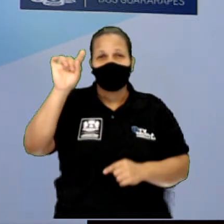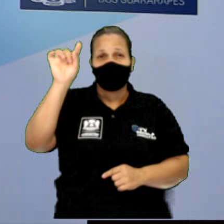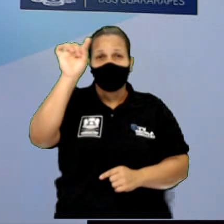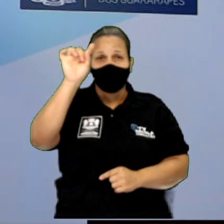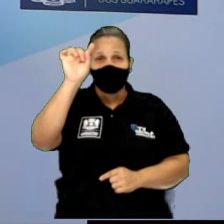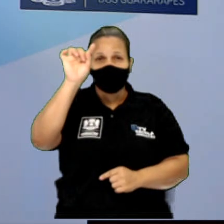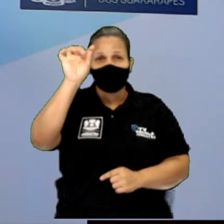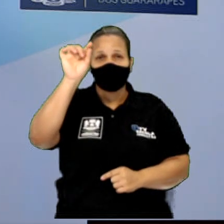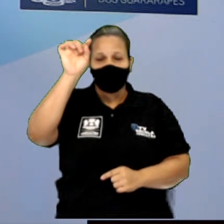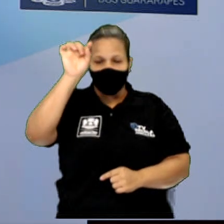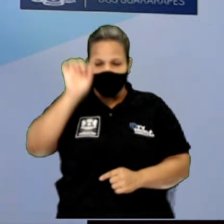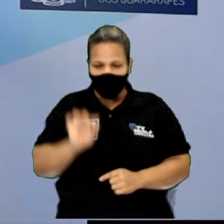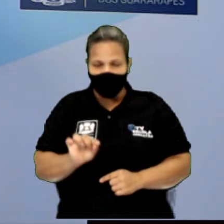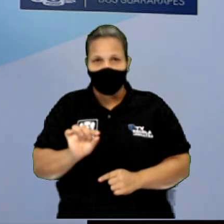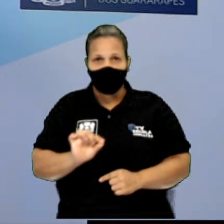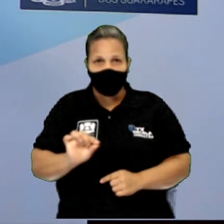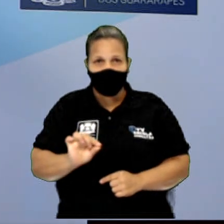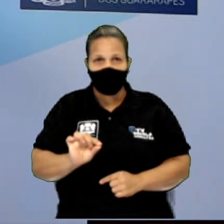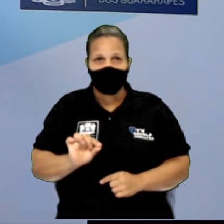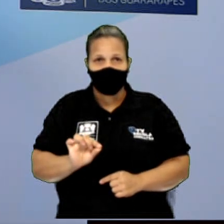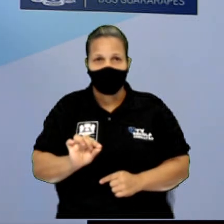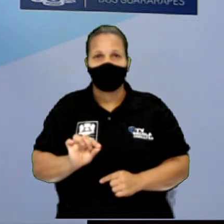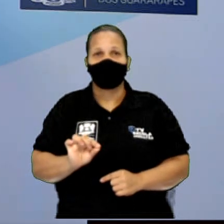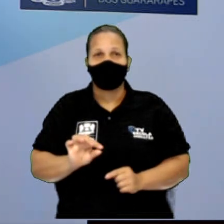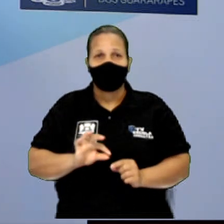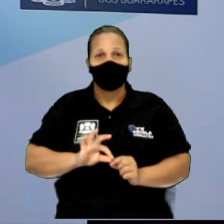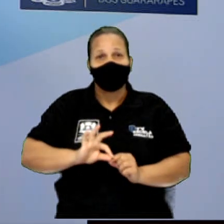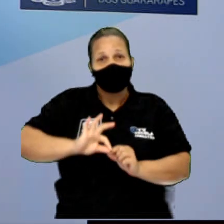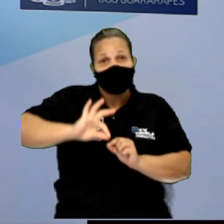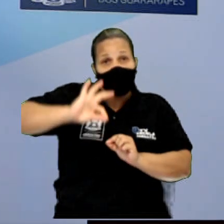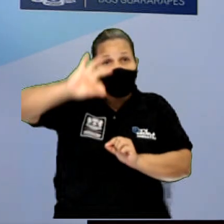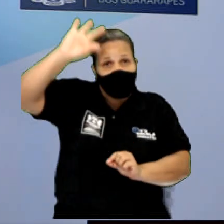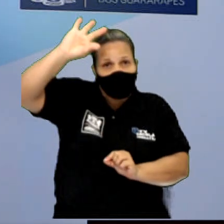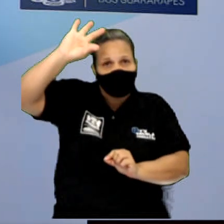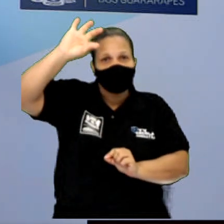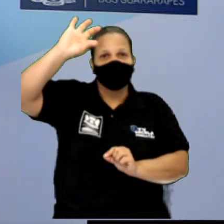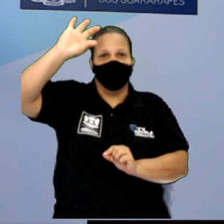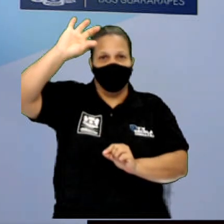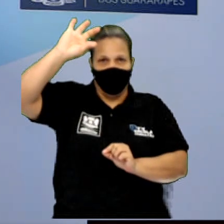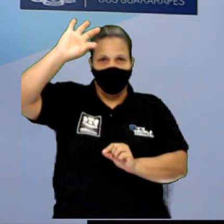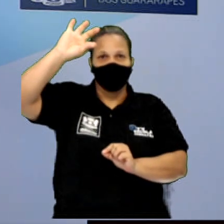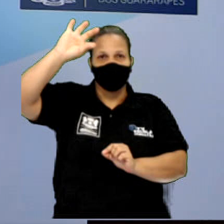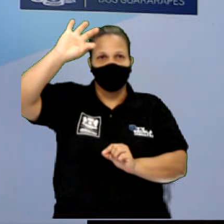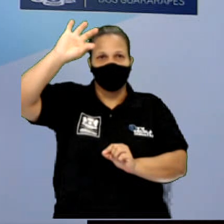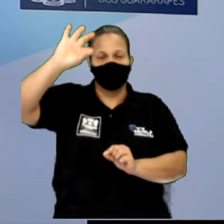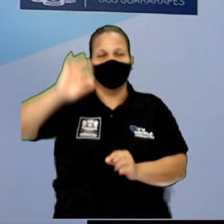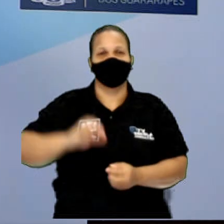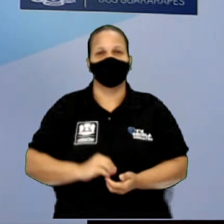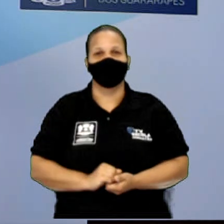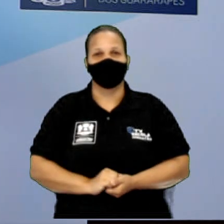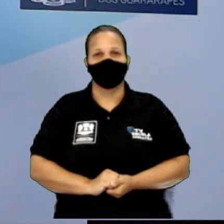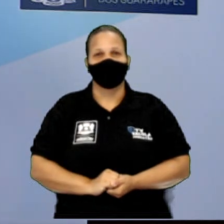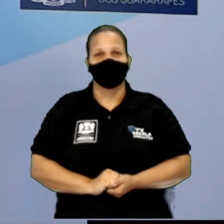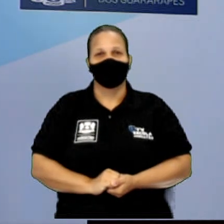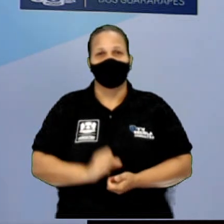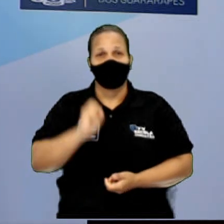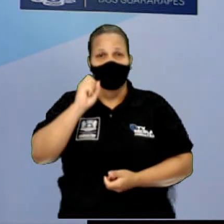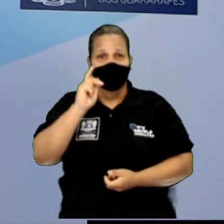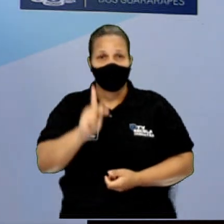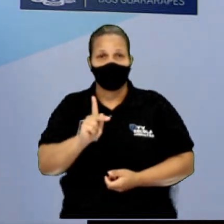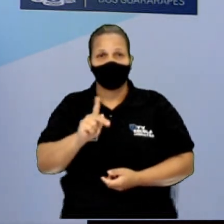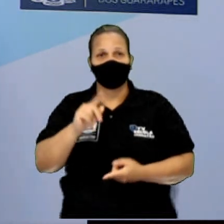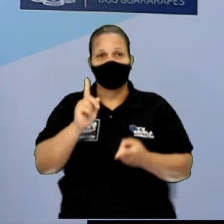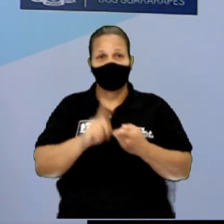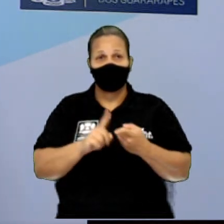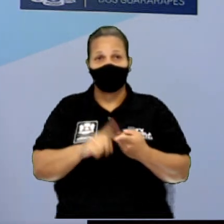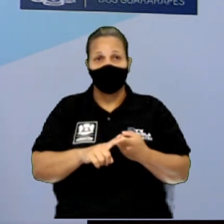ter maior latitude, porque está mais distante do que este ponto aqui, tá bom? Outra coisa, se